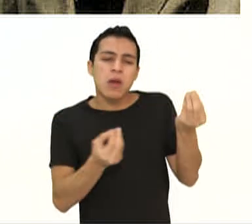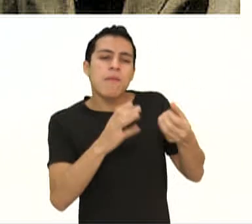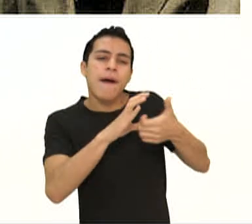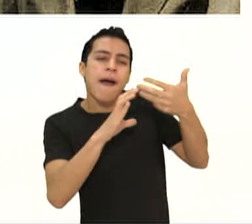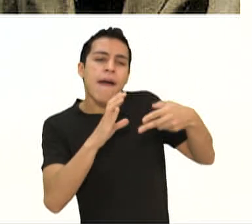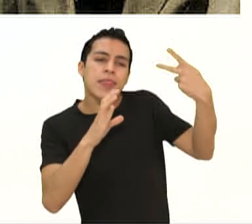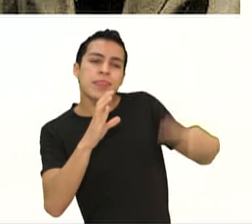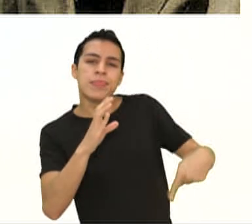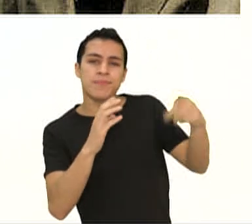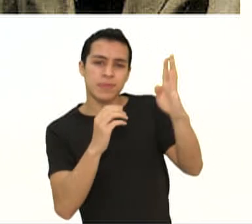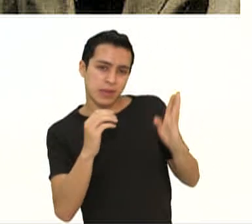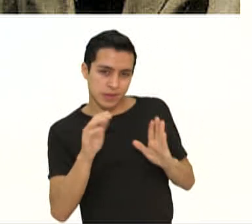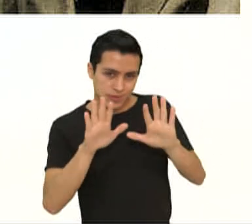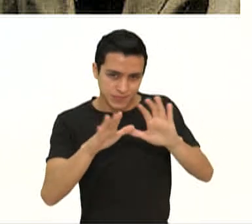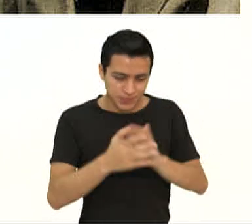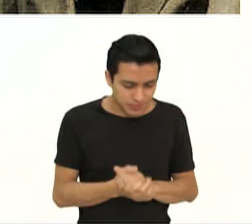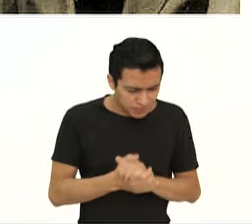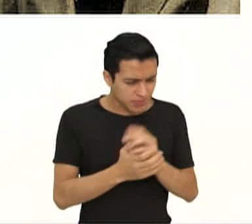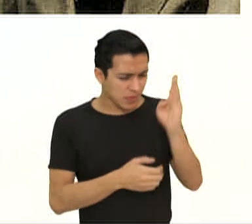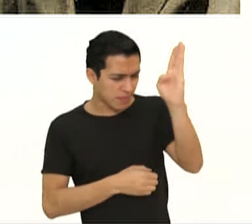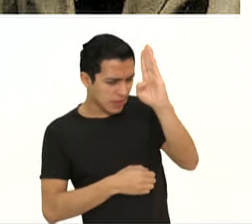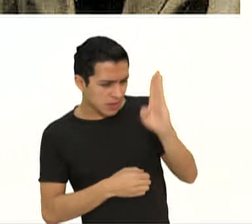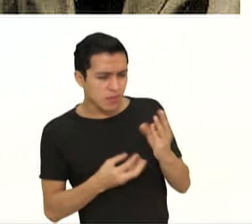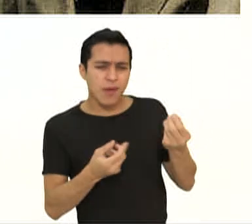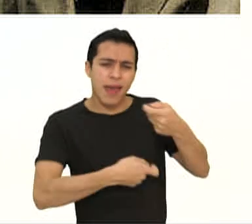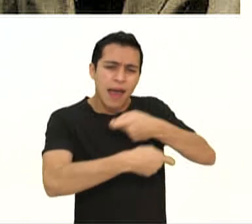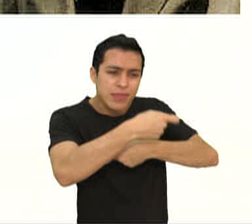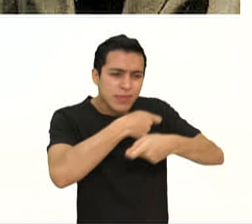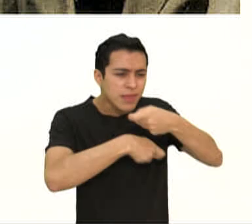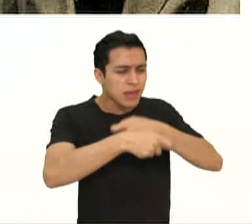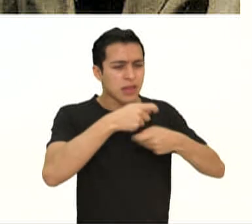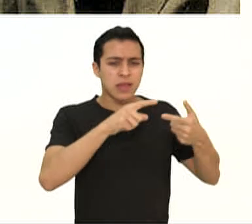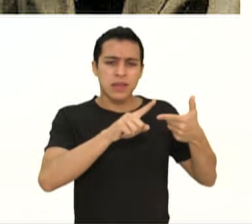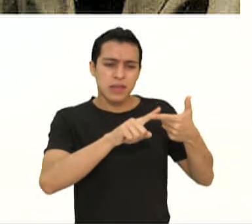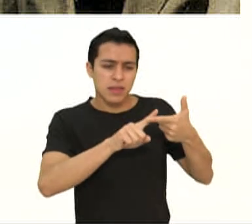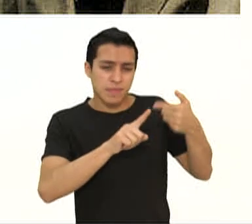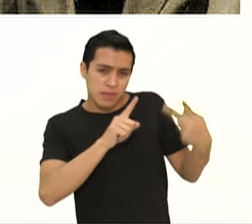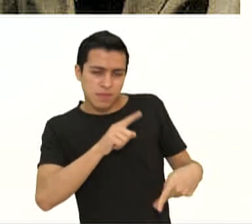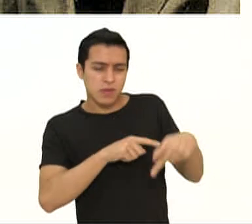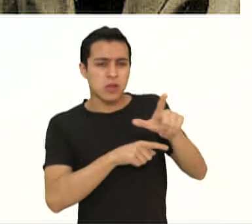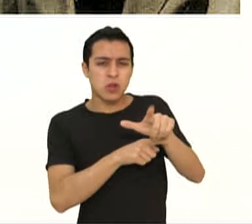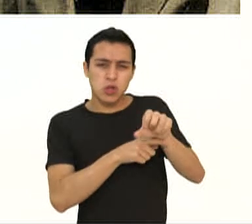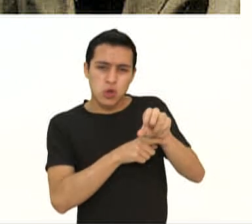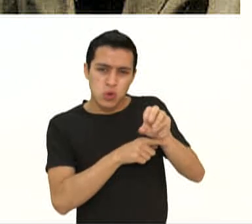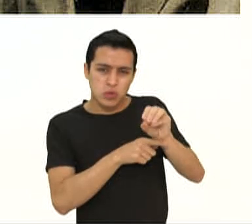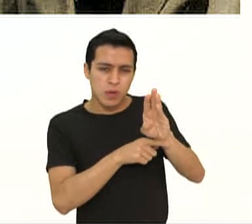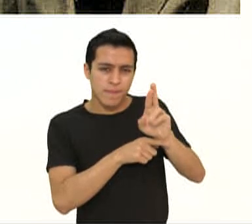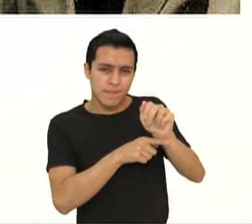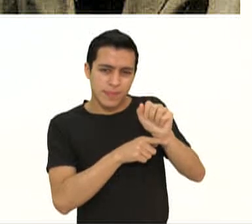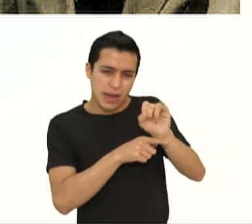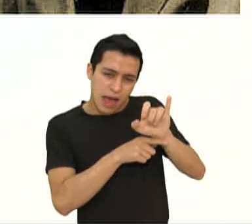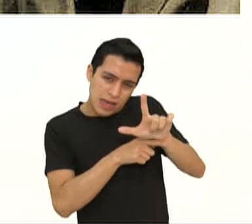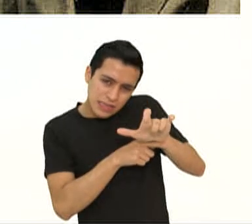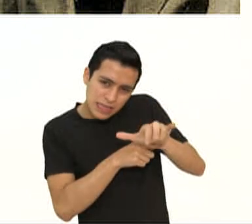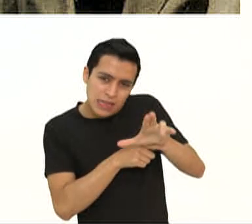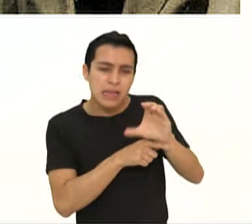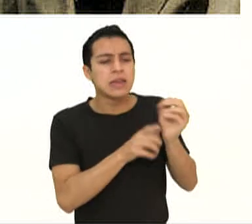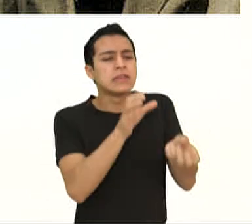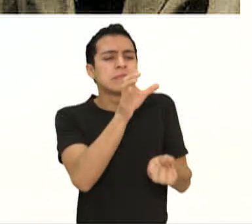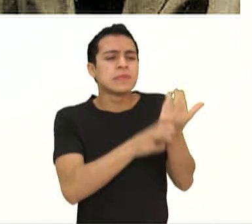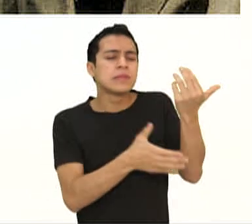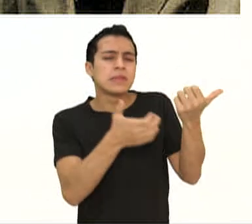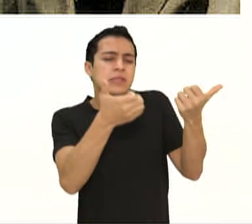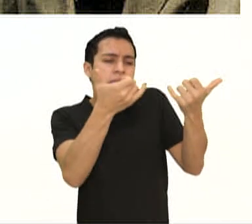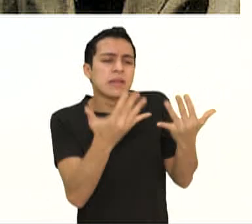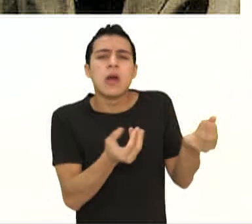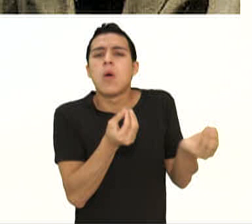Então, a centralização política e administrativa do Estado luso-brasileiro explica a formação social brasileira.